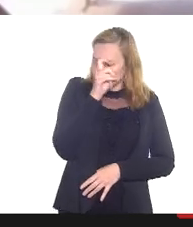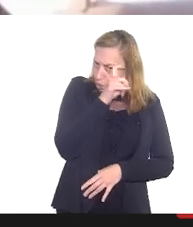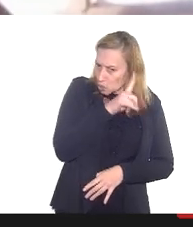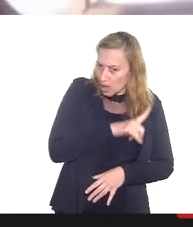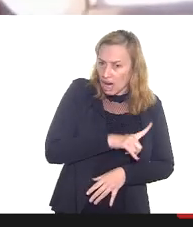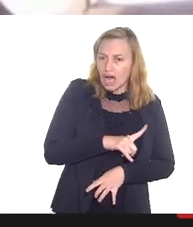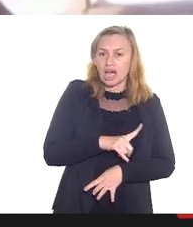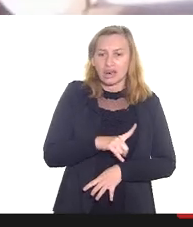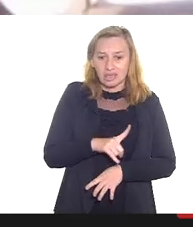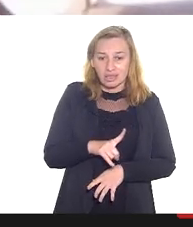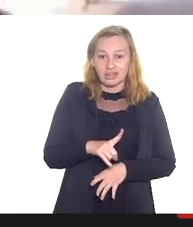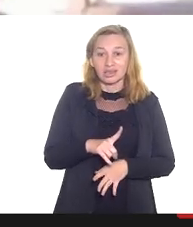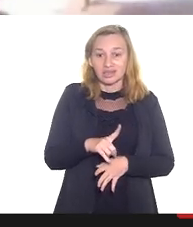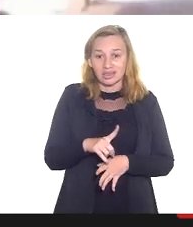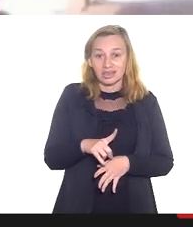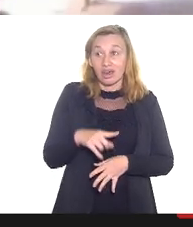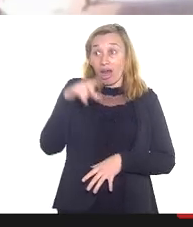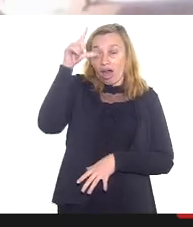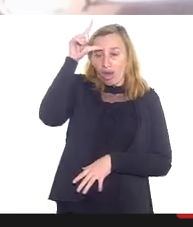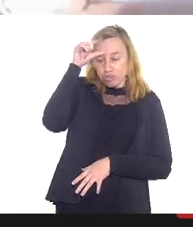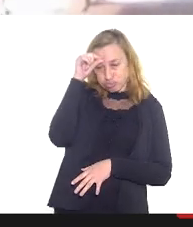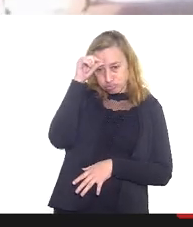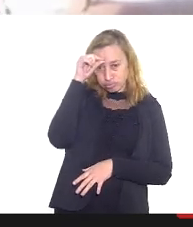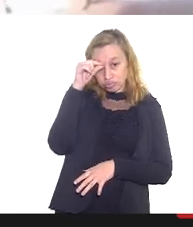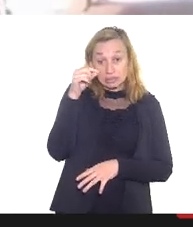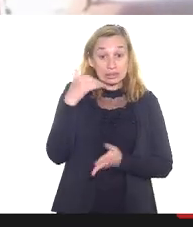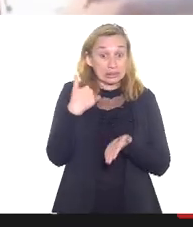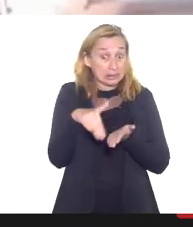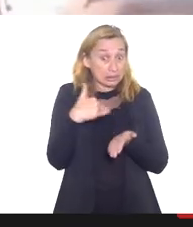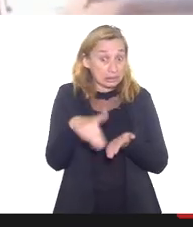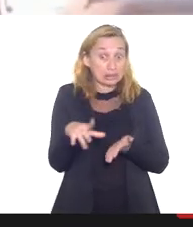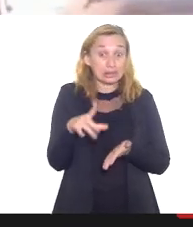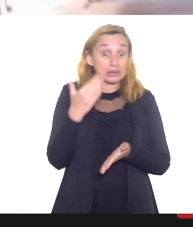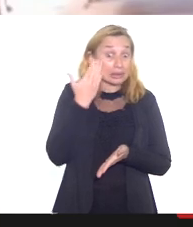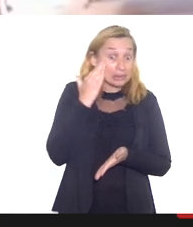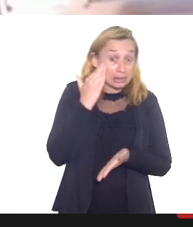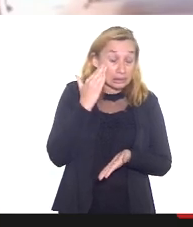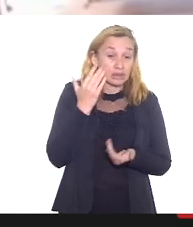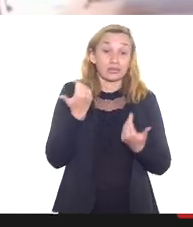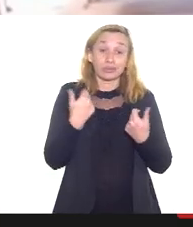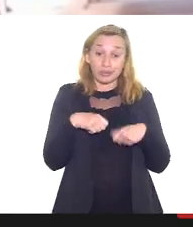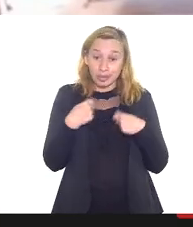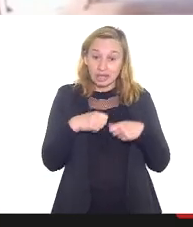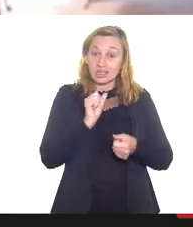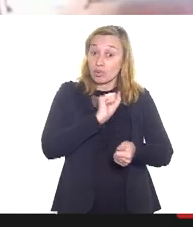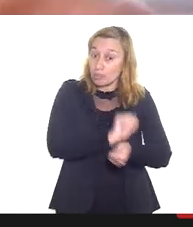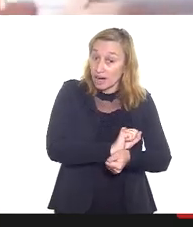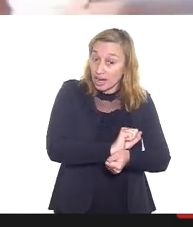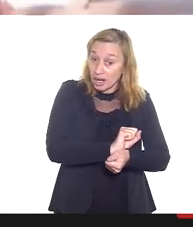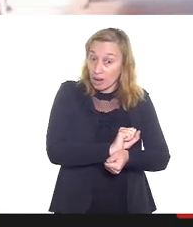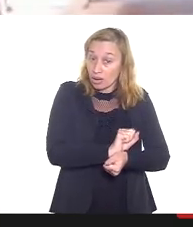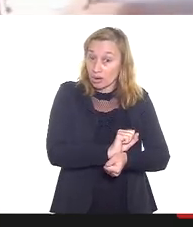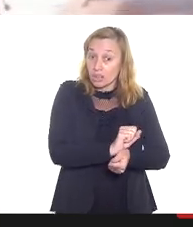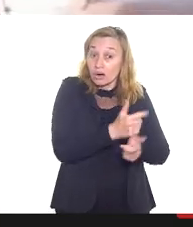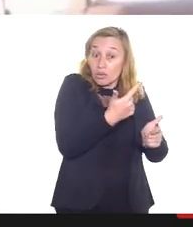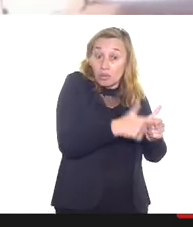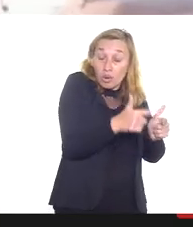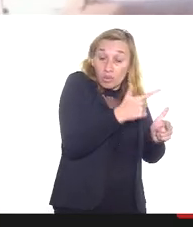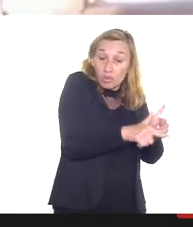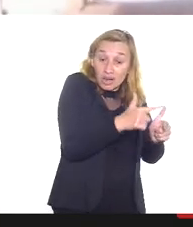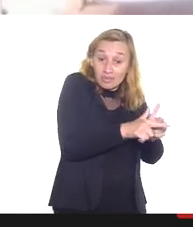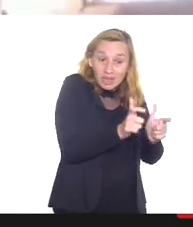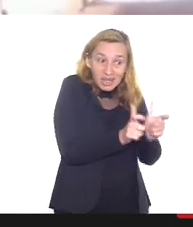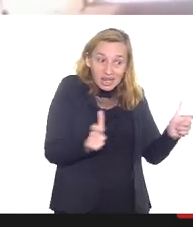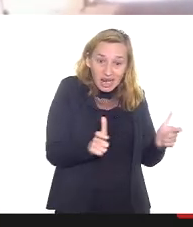e é um alívio que a escola, que a secretaria tem entendido que era preciso dar um tempo para cuidar de um problema grave durante